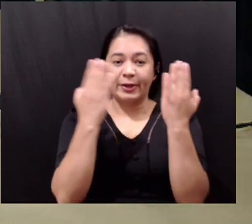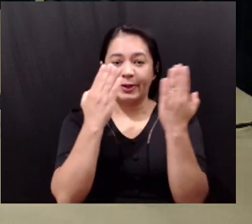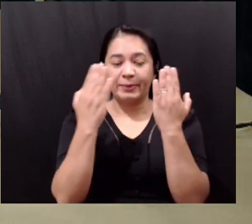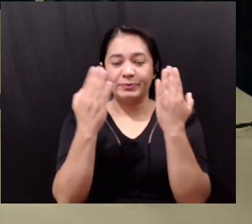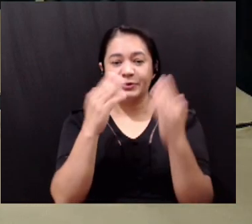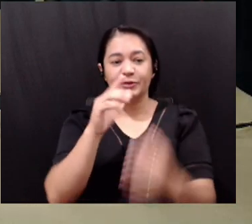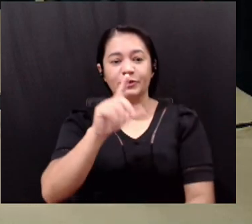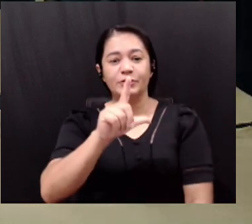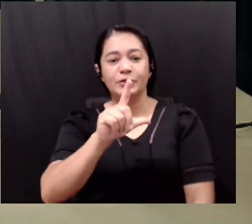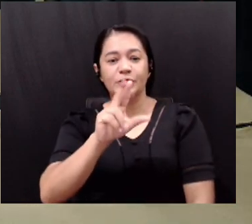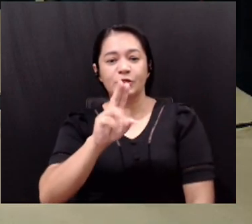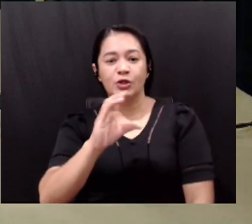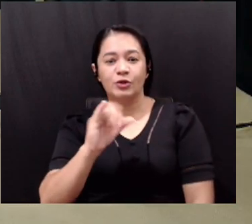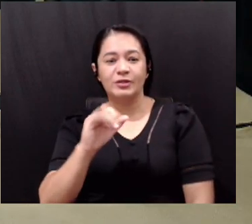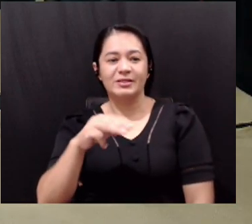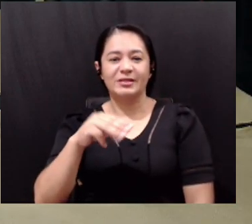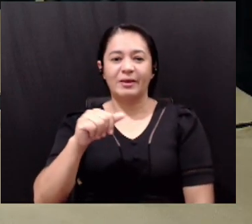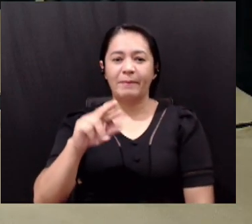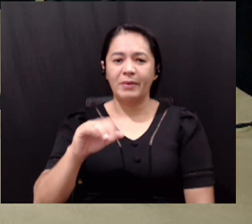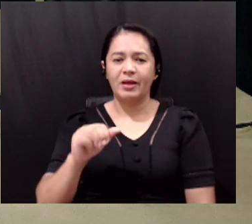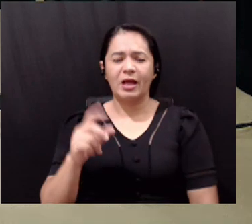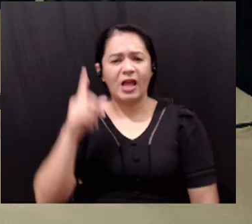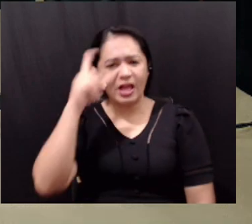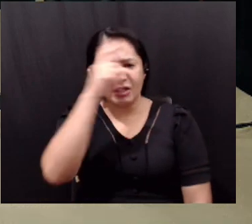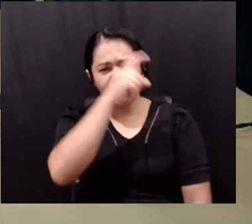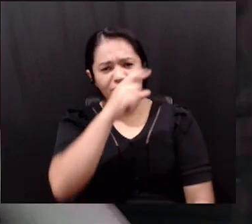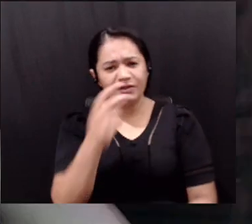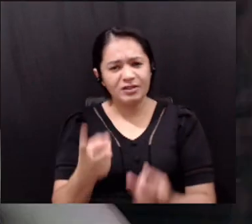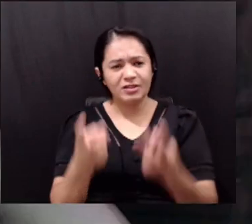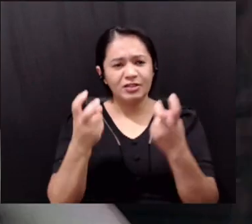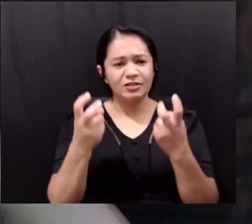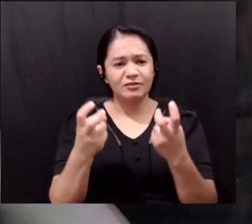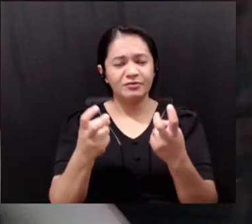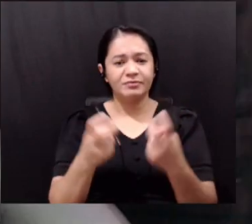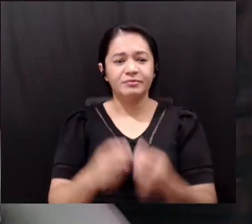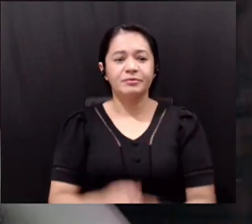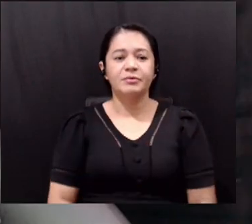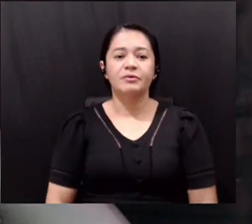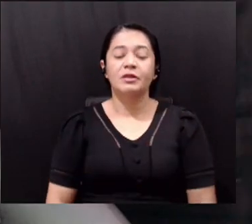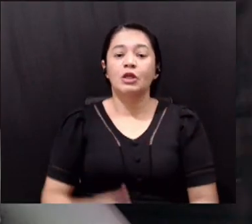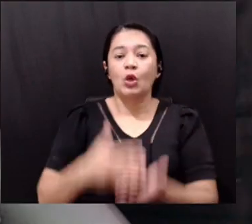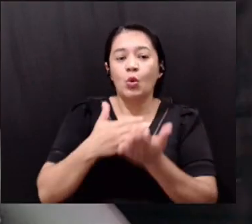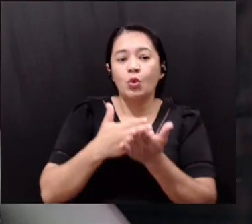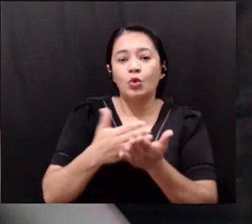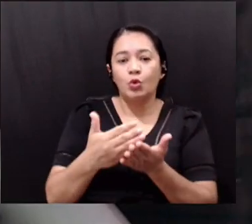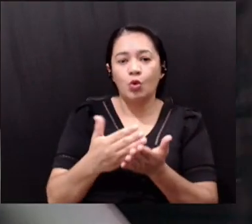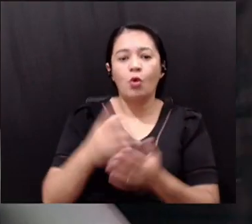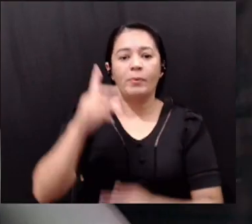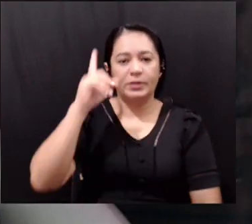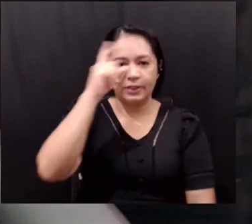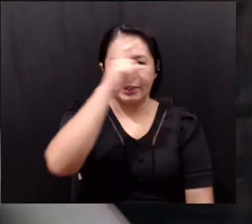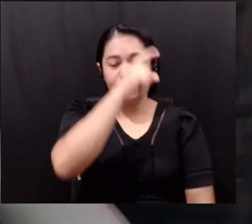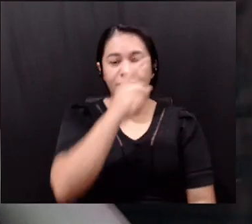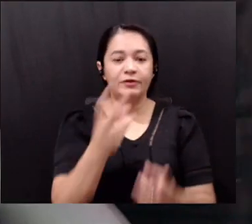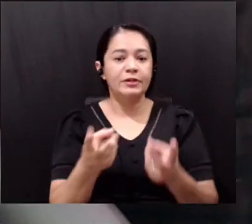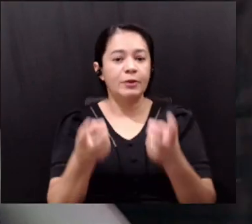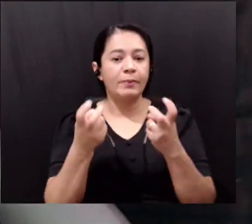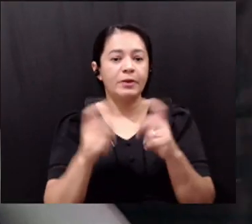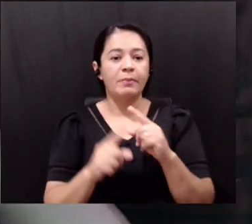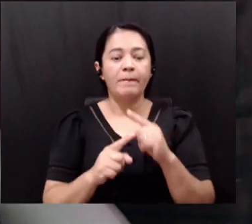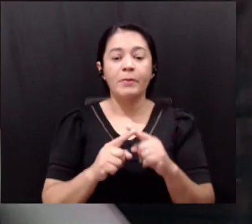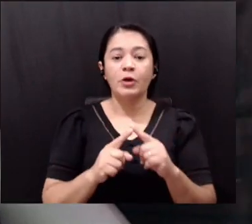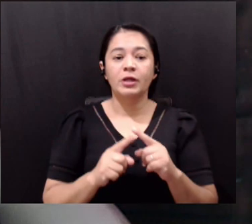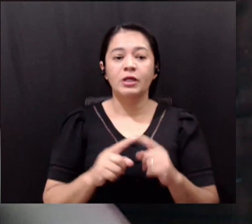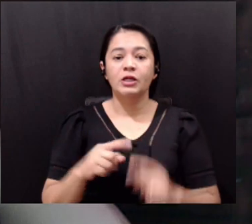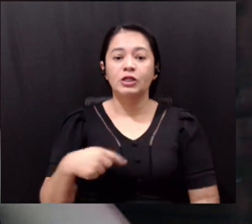difícil identificar o burnout, doutora? Quando se está no começo, é difícil por quê? Porque a nossa sociedade